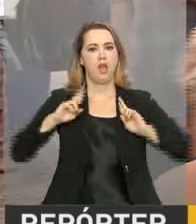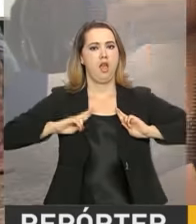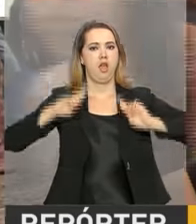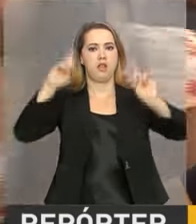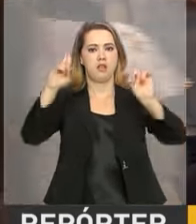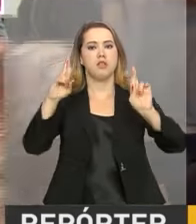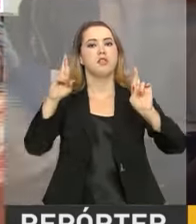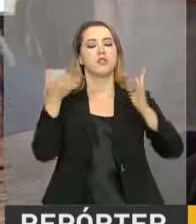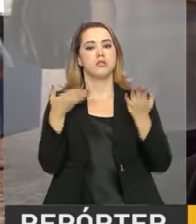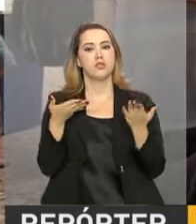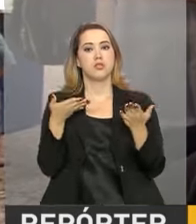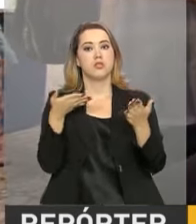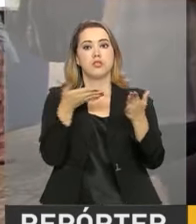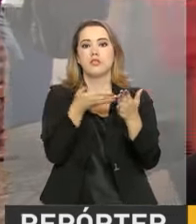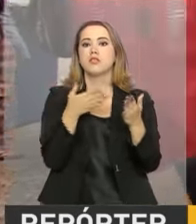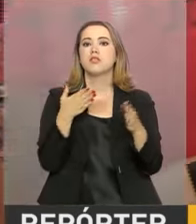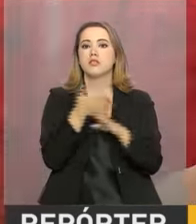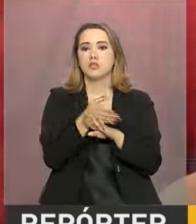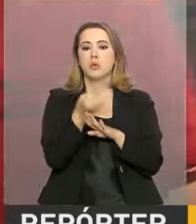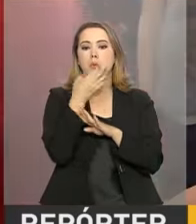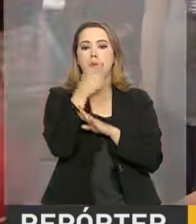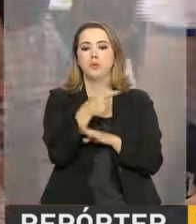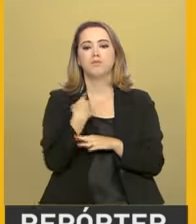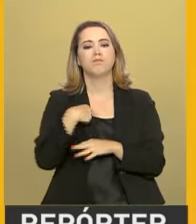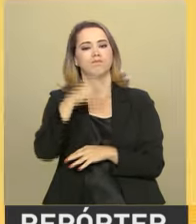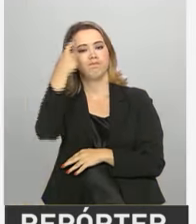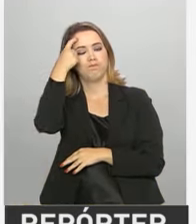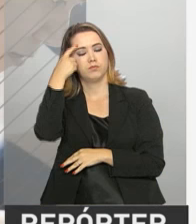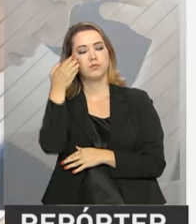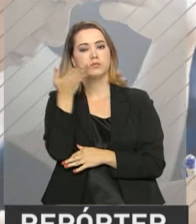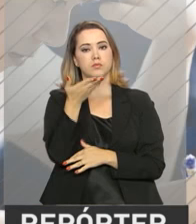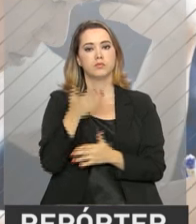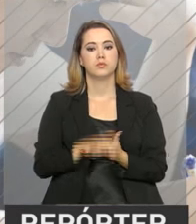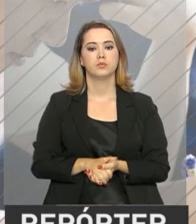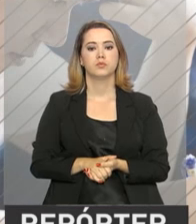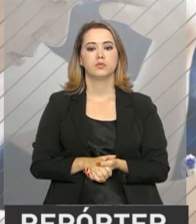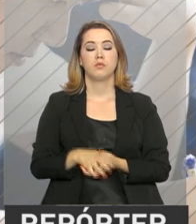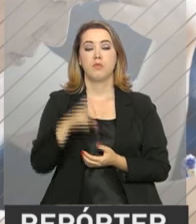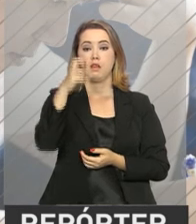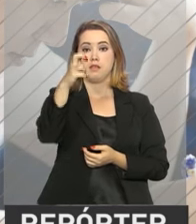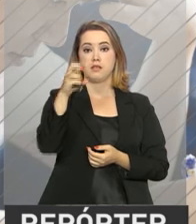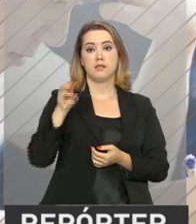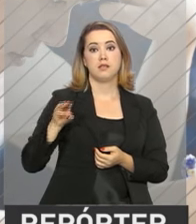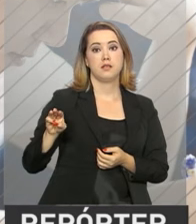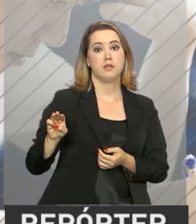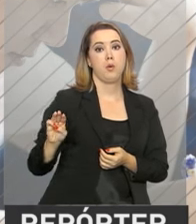entrou, entrou bem e é um bom momento pra gente refletir sobre isso. Ao todo,